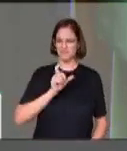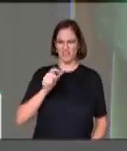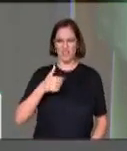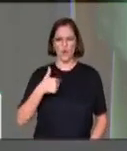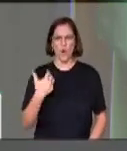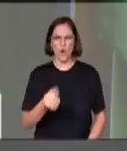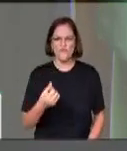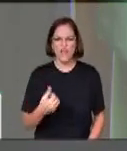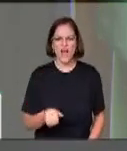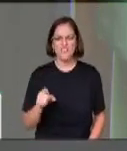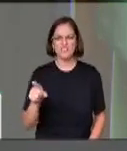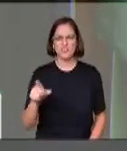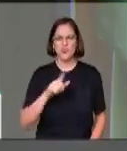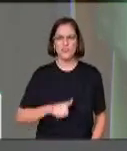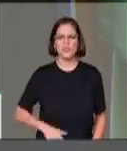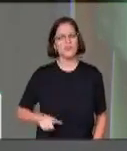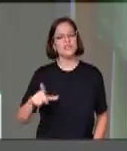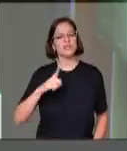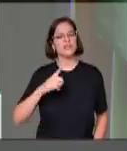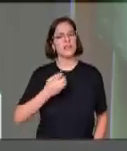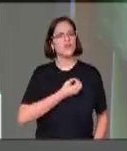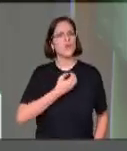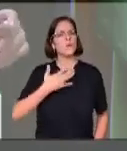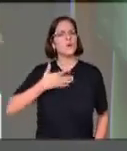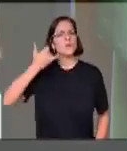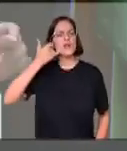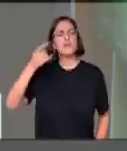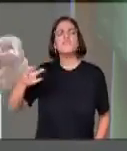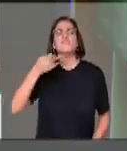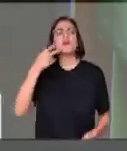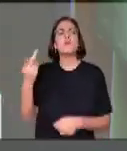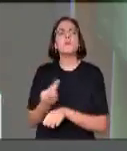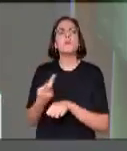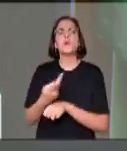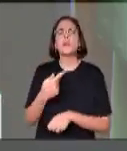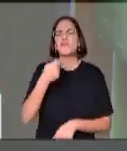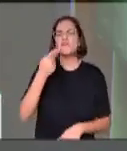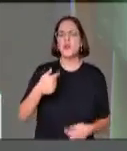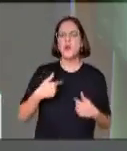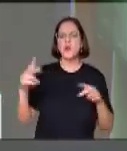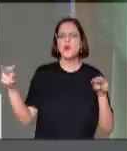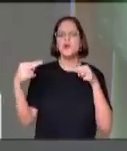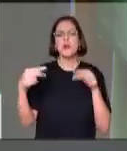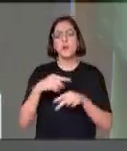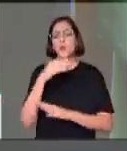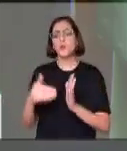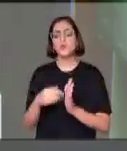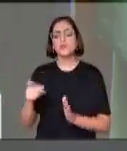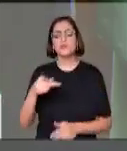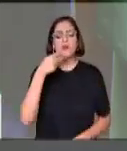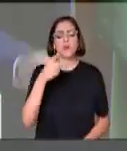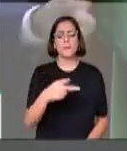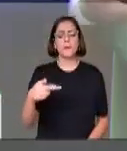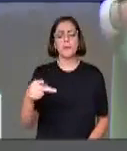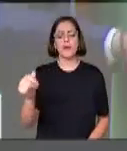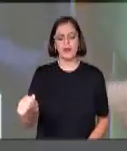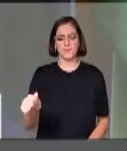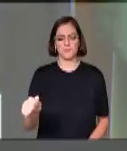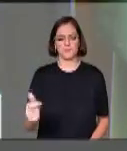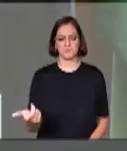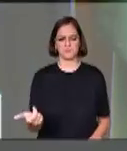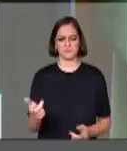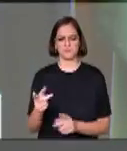meu telefone. O senhor disse que não tem me achado para falar aos olhos. Tudo que você me falou nesse evento do PPA, rodeado de segurança, que é a